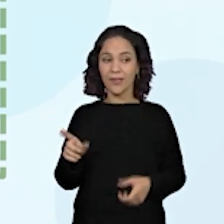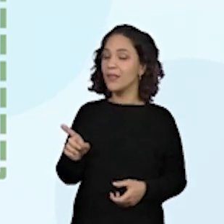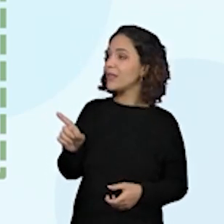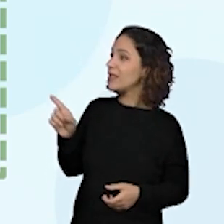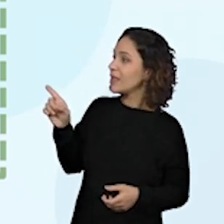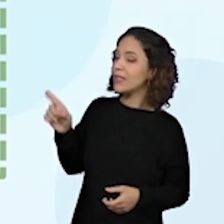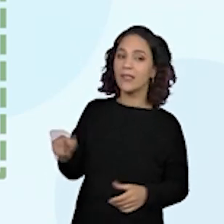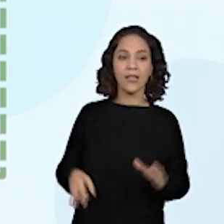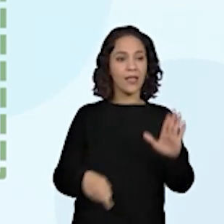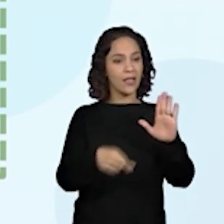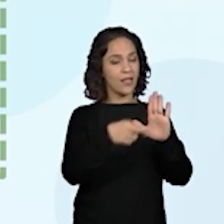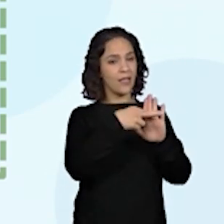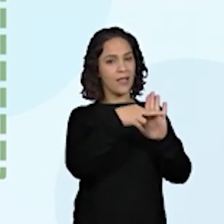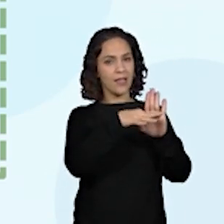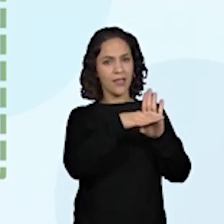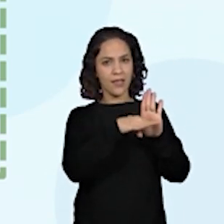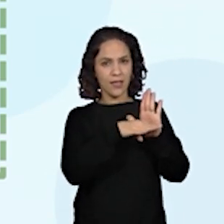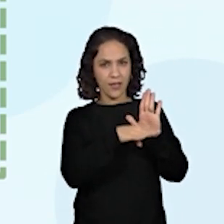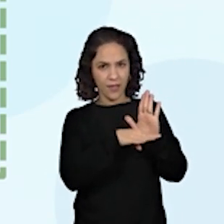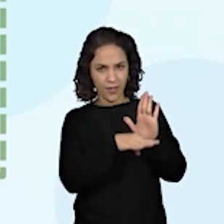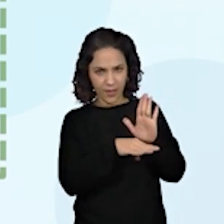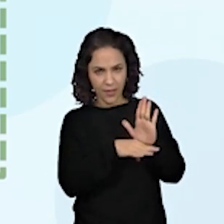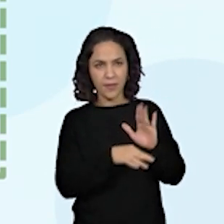regulamento, estudantes, é um